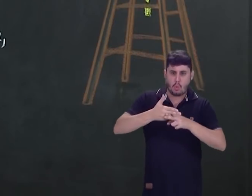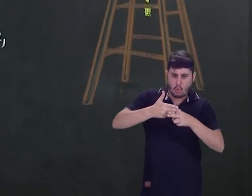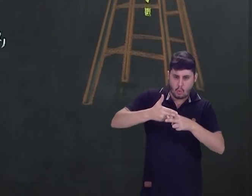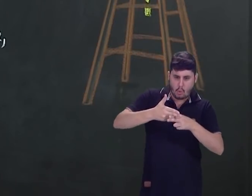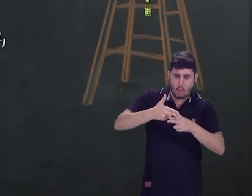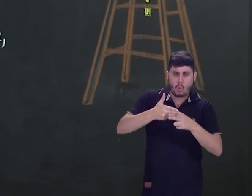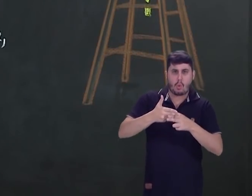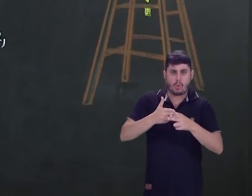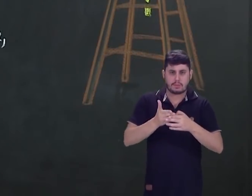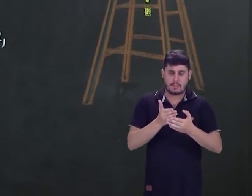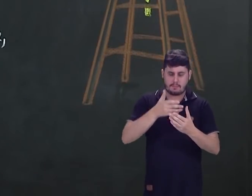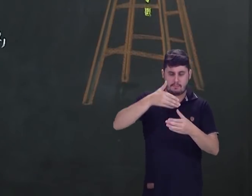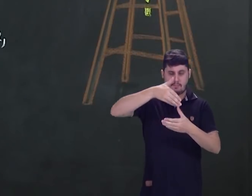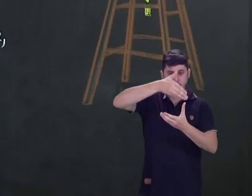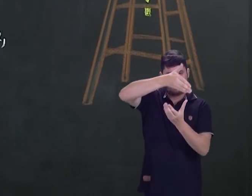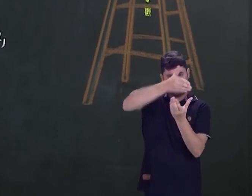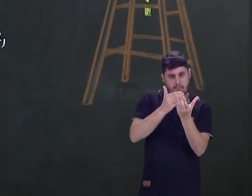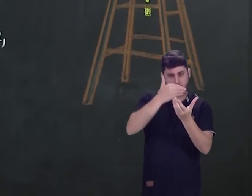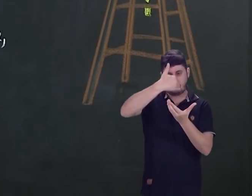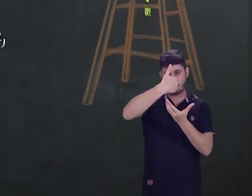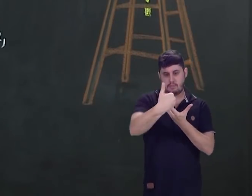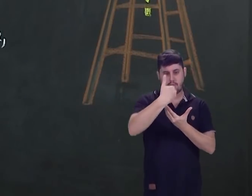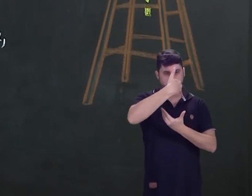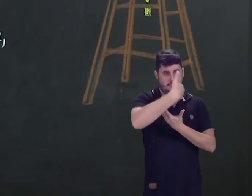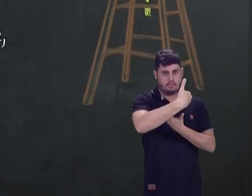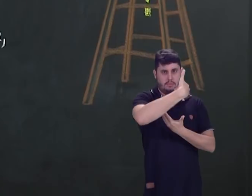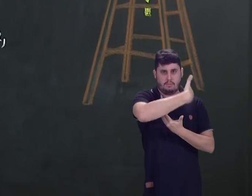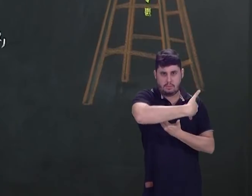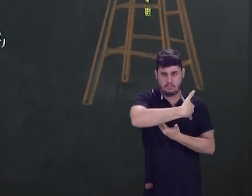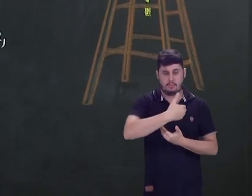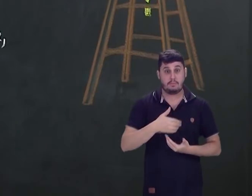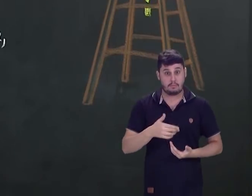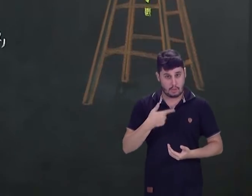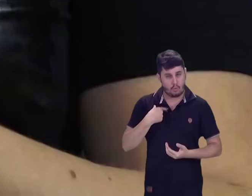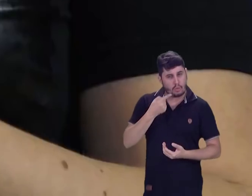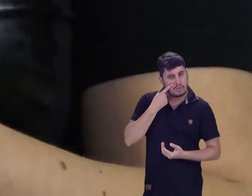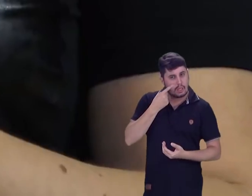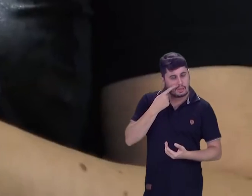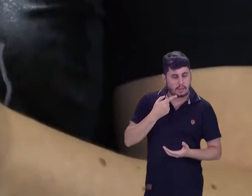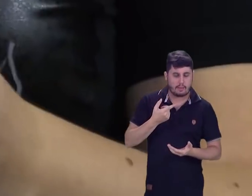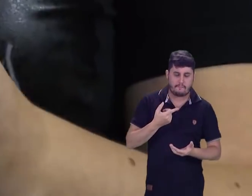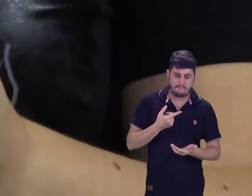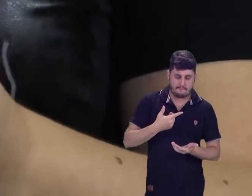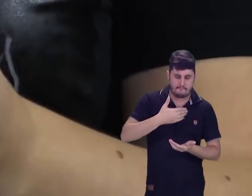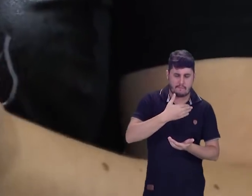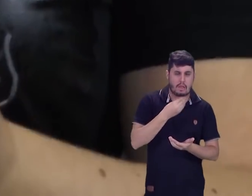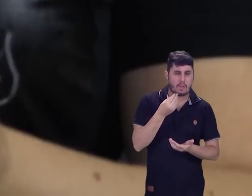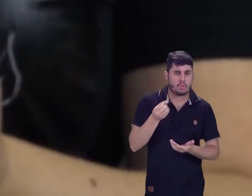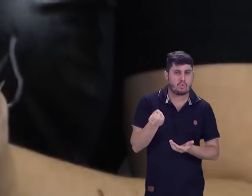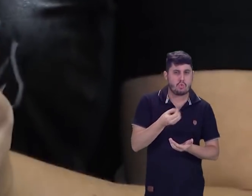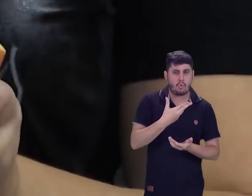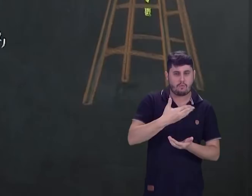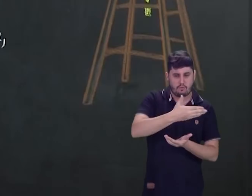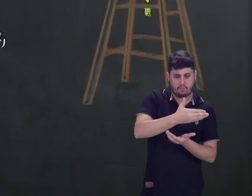dividi-la em várias partes, vou tentar fazer aqui um novo corte,